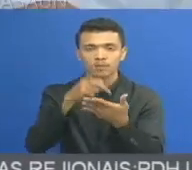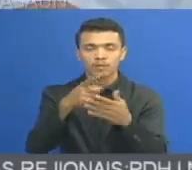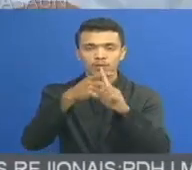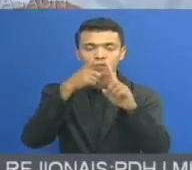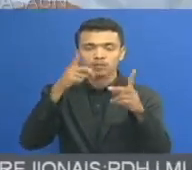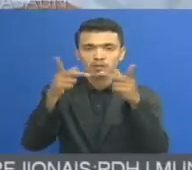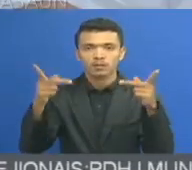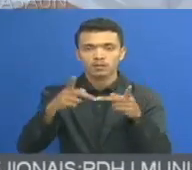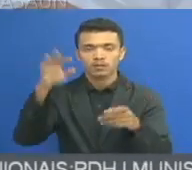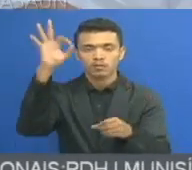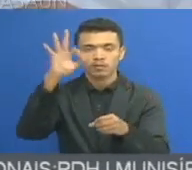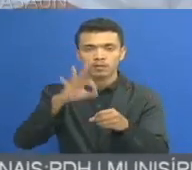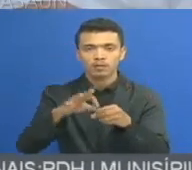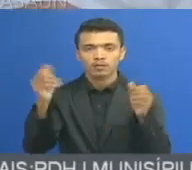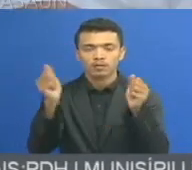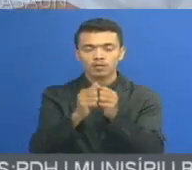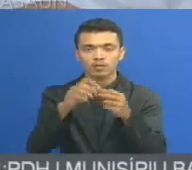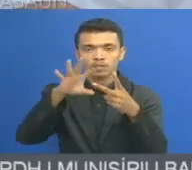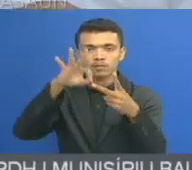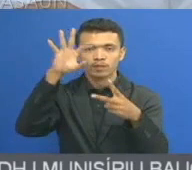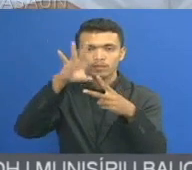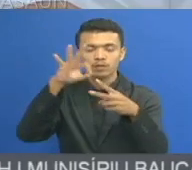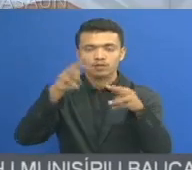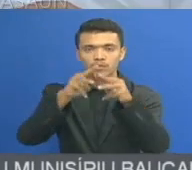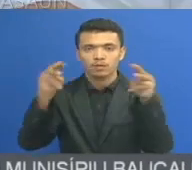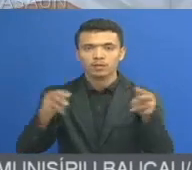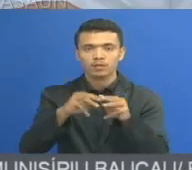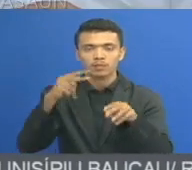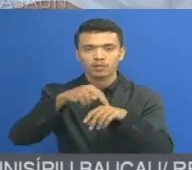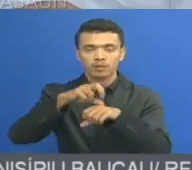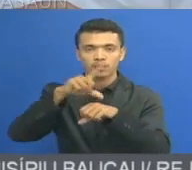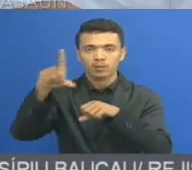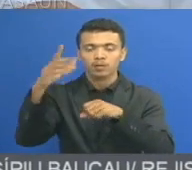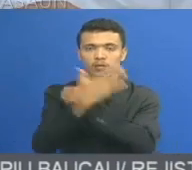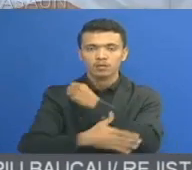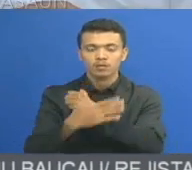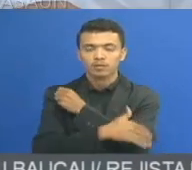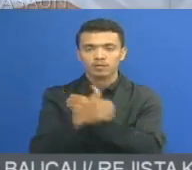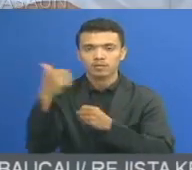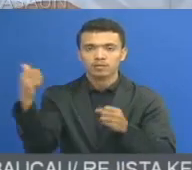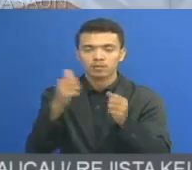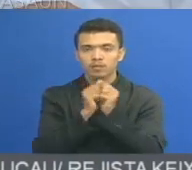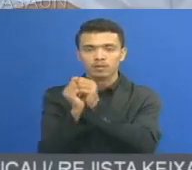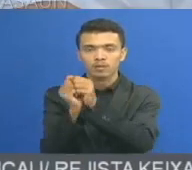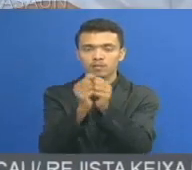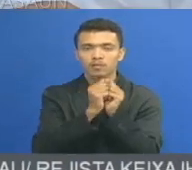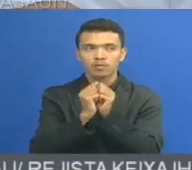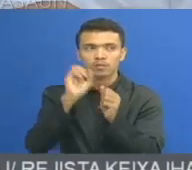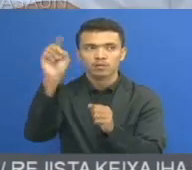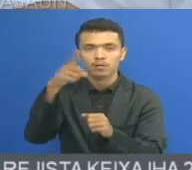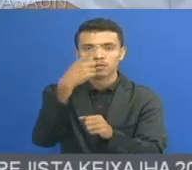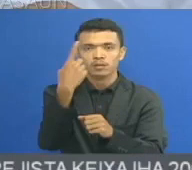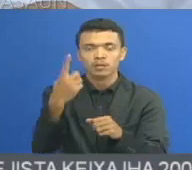Maihusi Centro Votação, o apuramento municipal. Regional no diáspora, Hamutuk Sanulo Resingida.